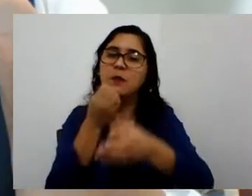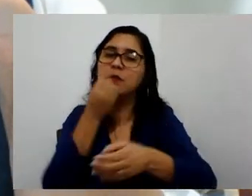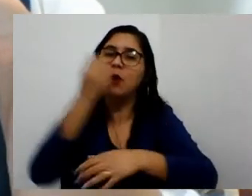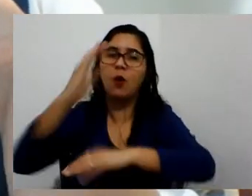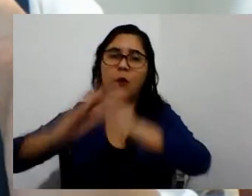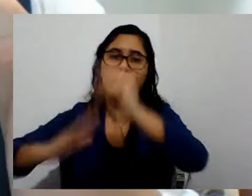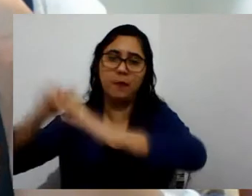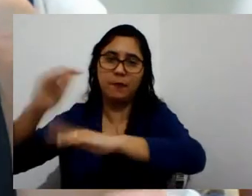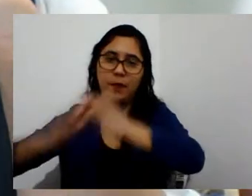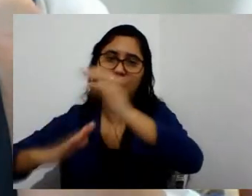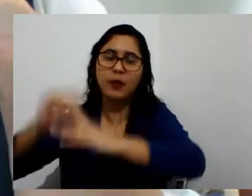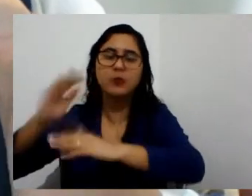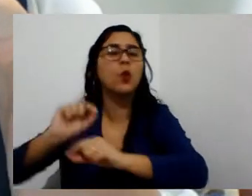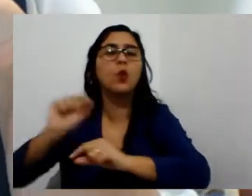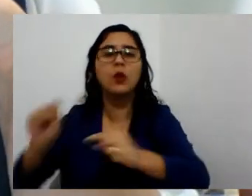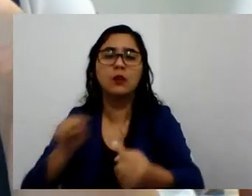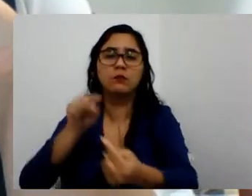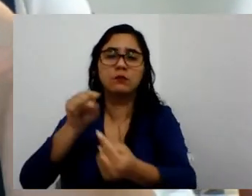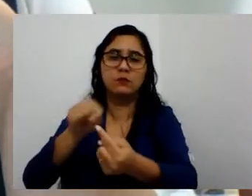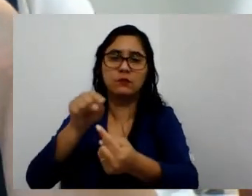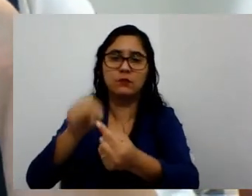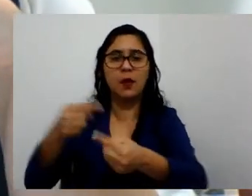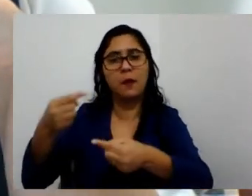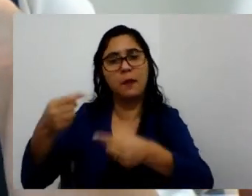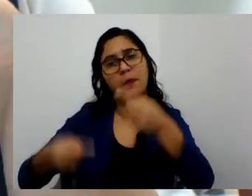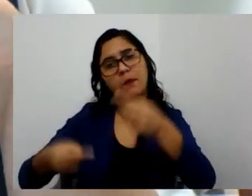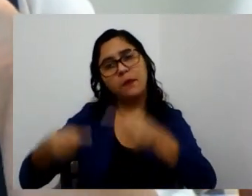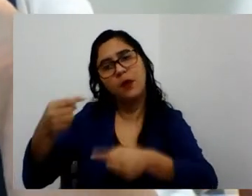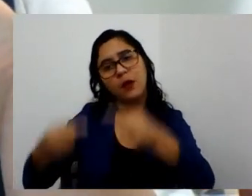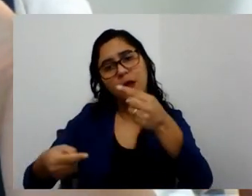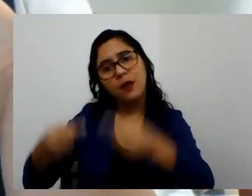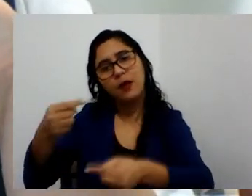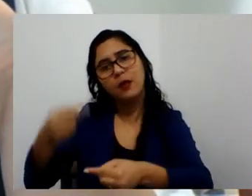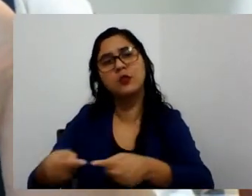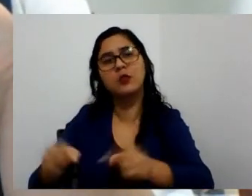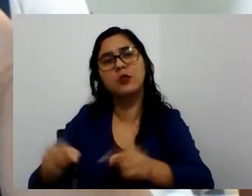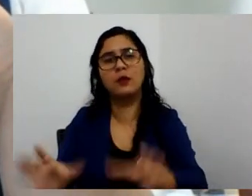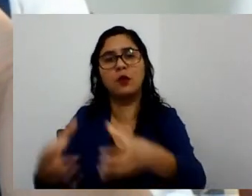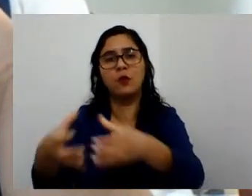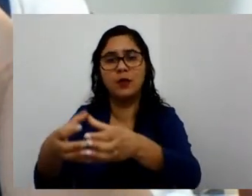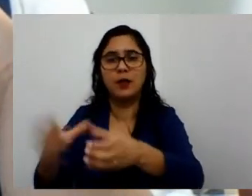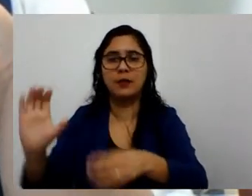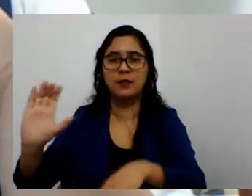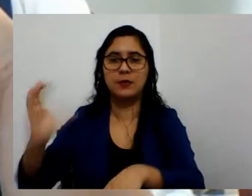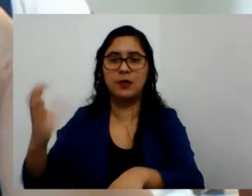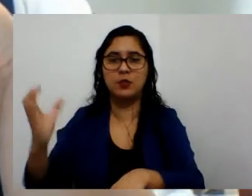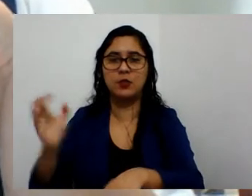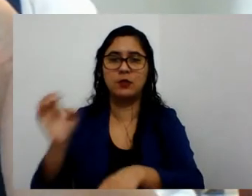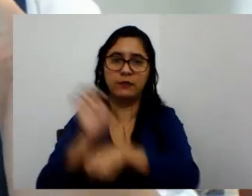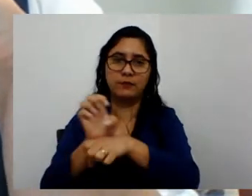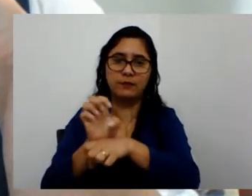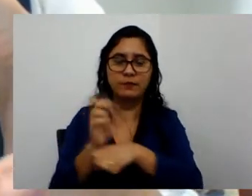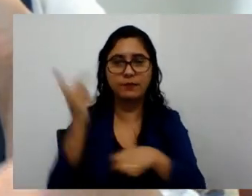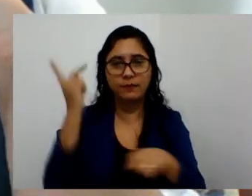no que concerne nas políticas, na implantação na comunidade científica do Estado de São Paulo.